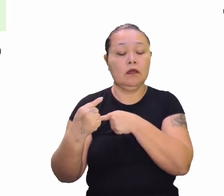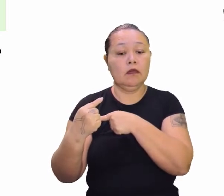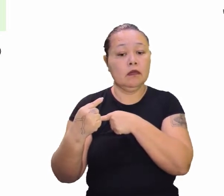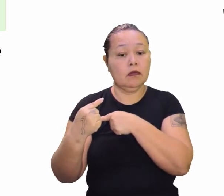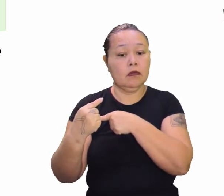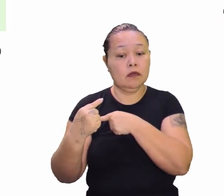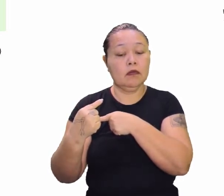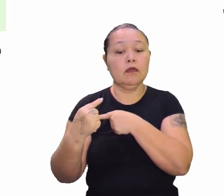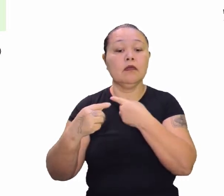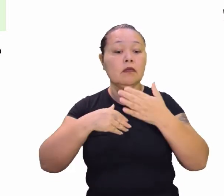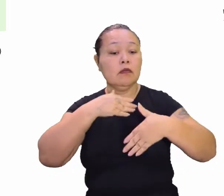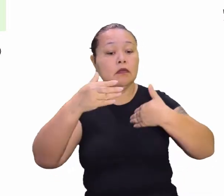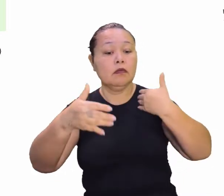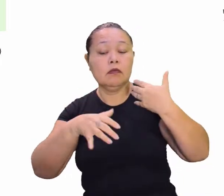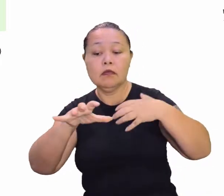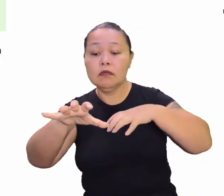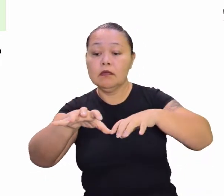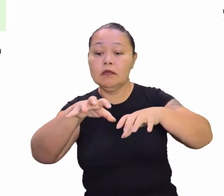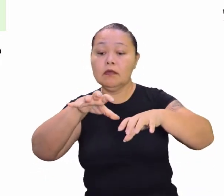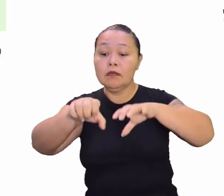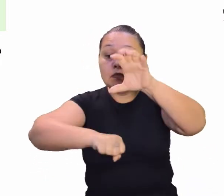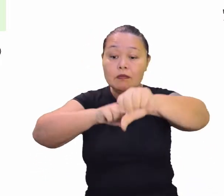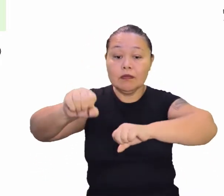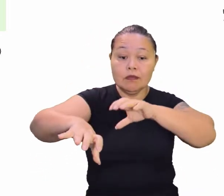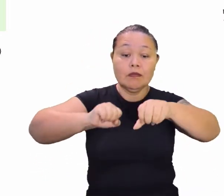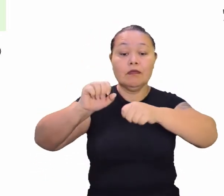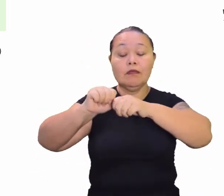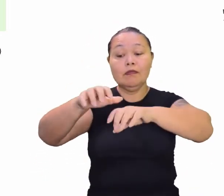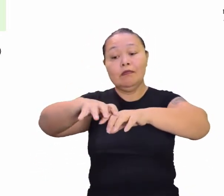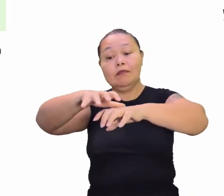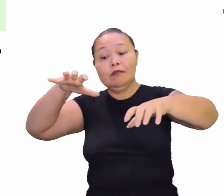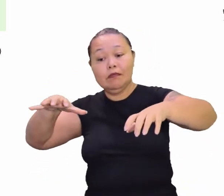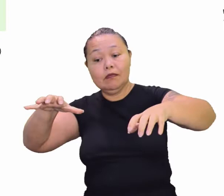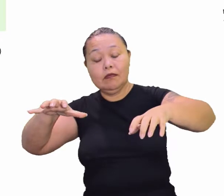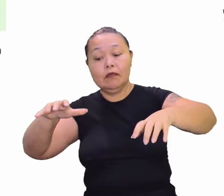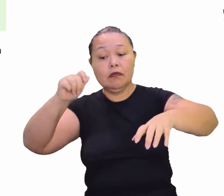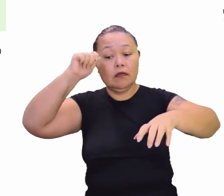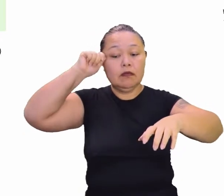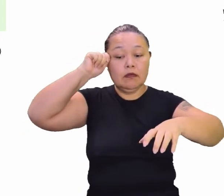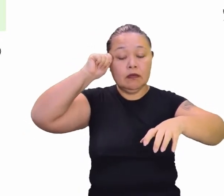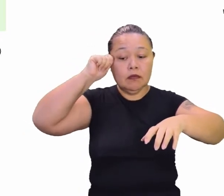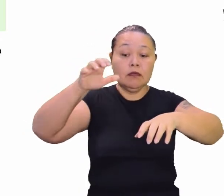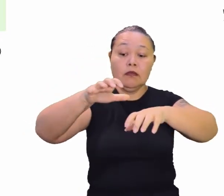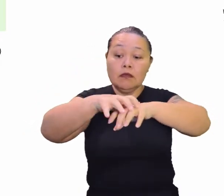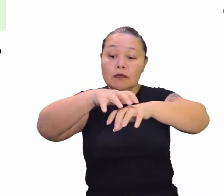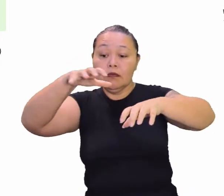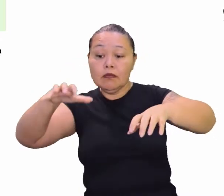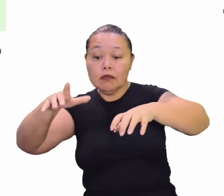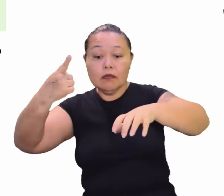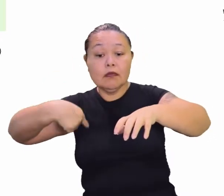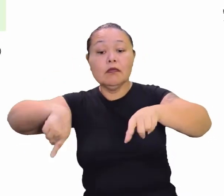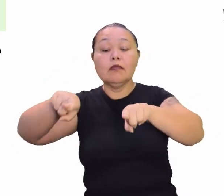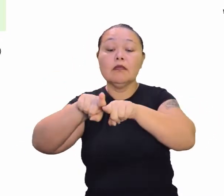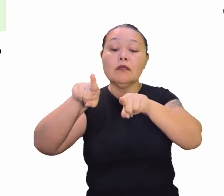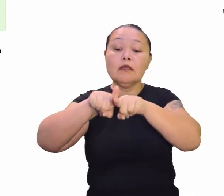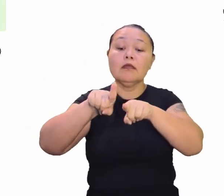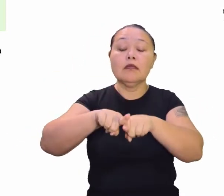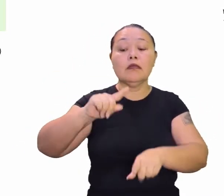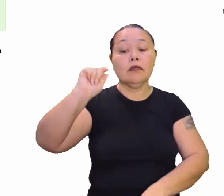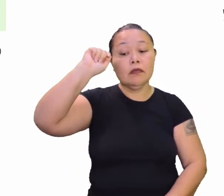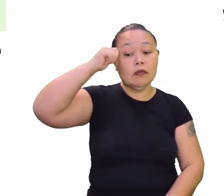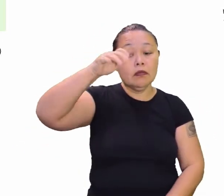o generalizado processo de descolonização da Ásia e da África. Então, a nomenclatura